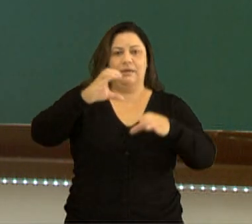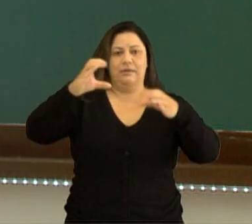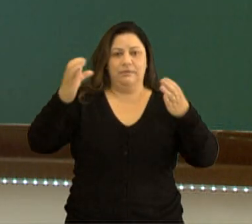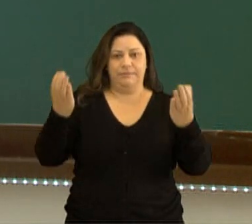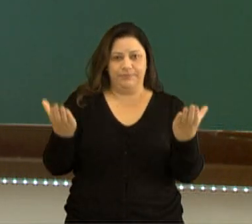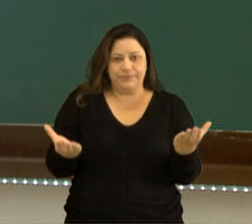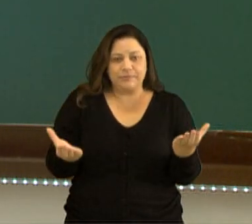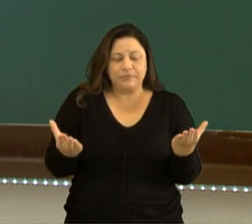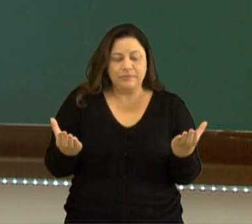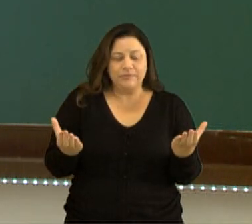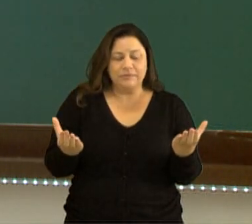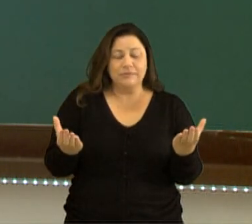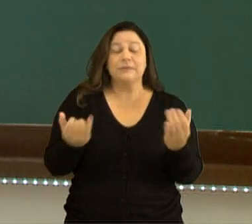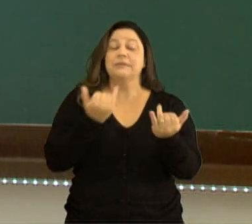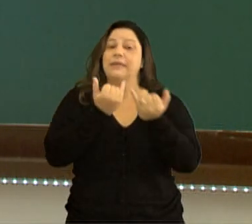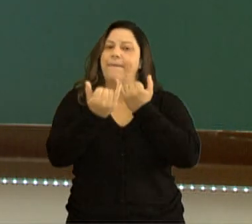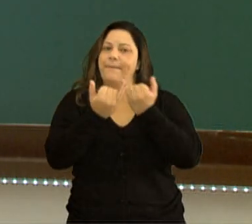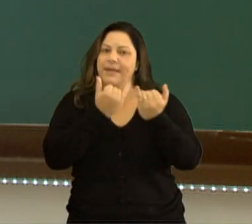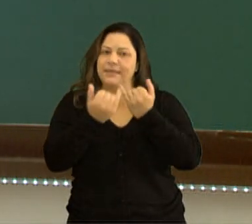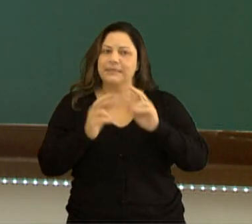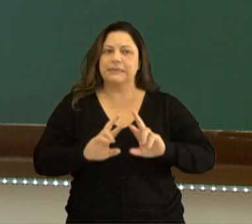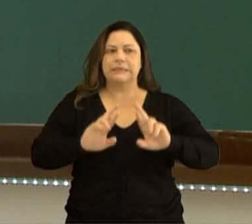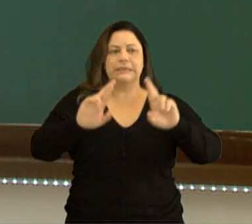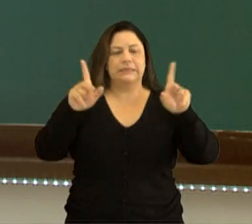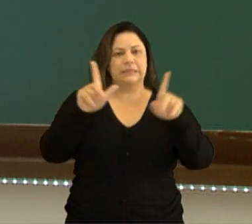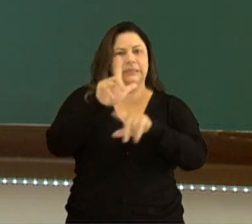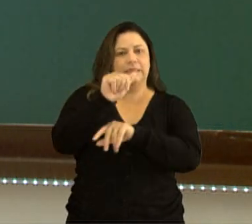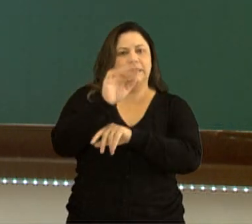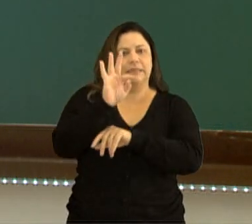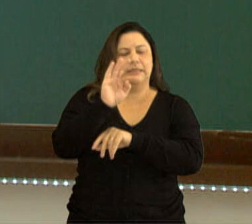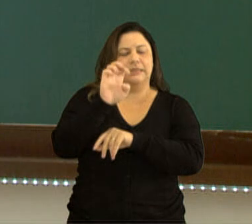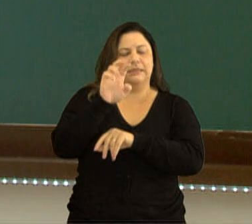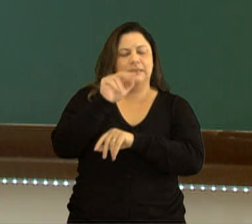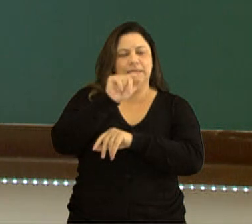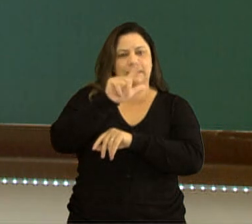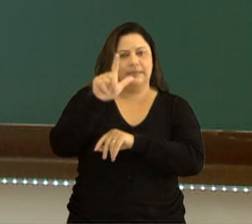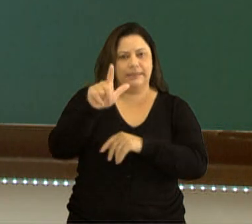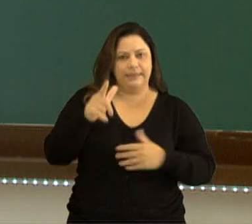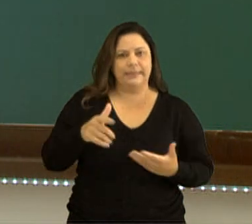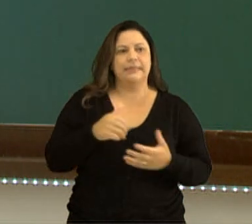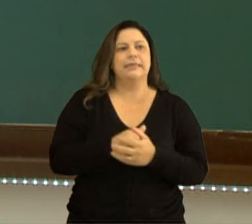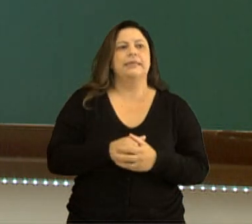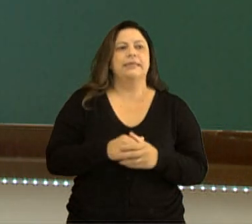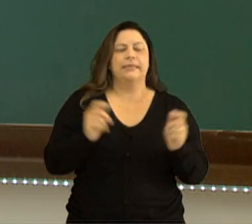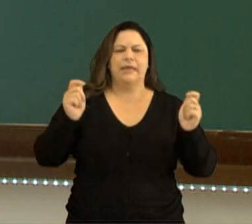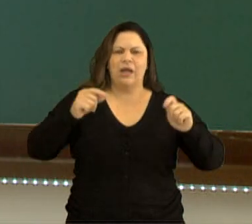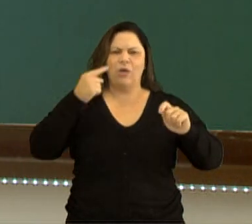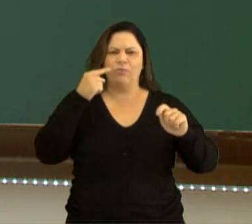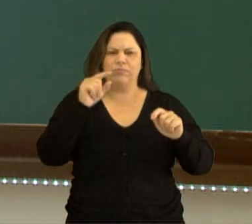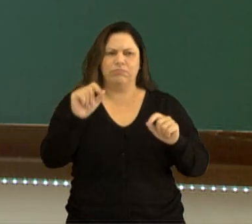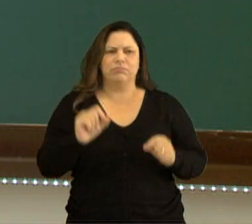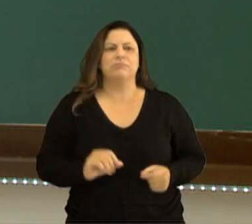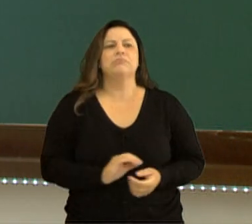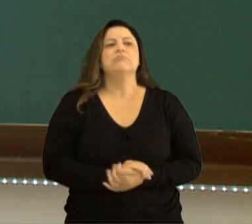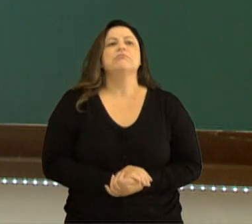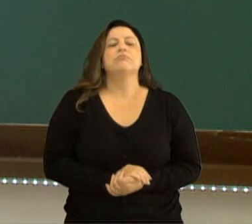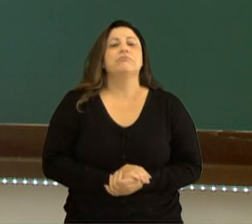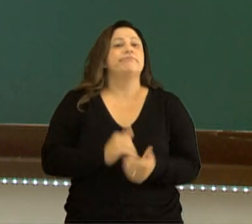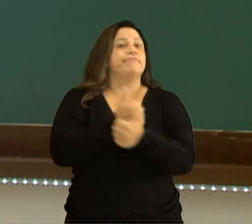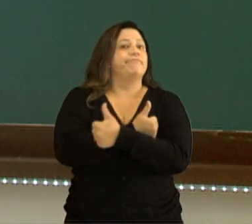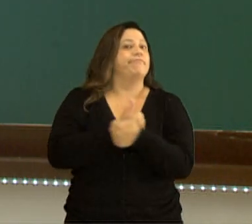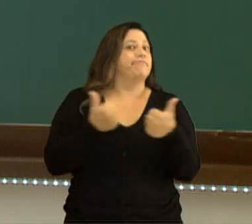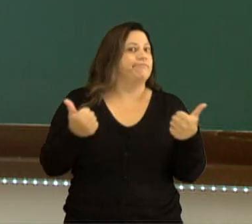parecidas. A diferença é exatamente na superfície lateral, que aqui vai dar um retângulo e aqui vai dar um paralelogramo. Tranquilo,